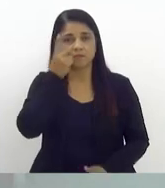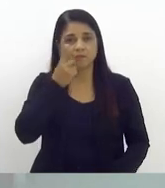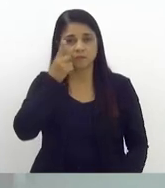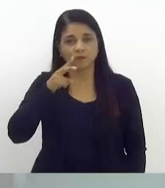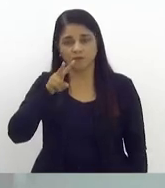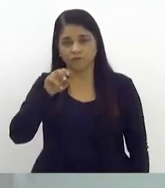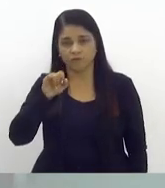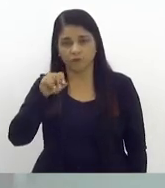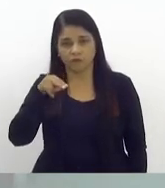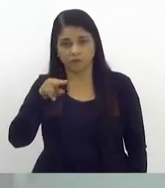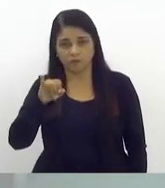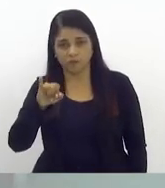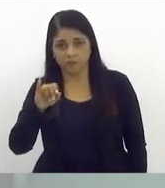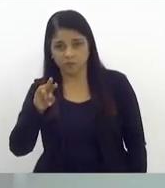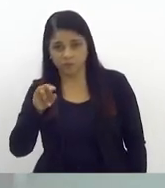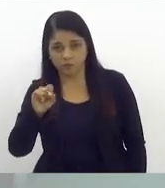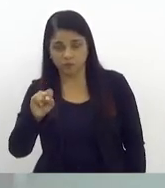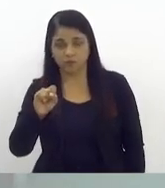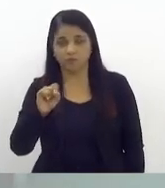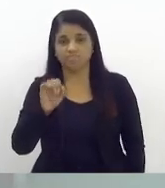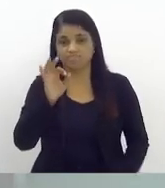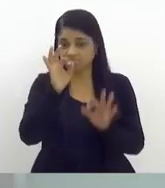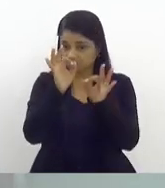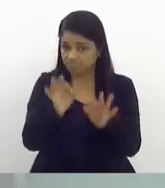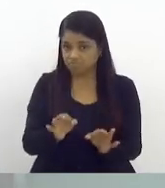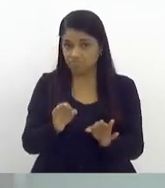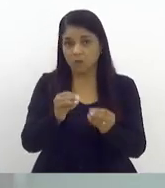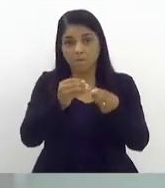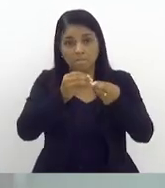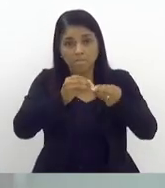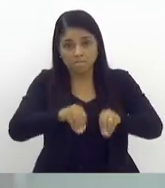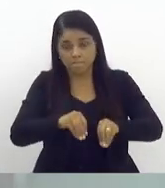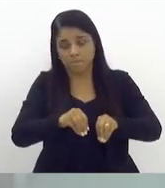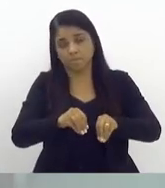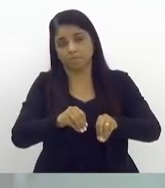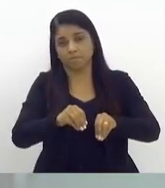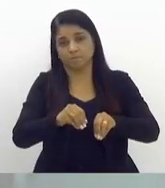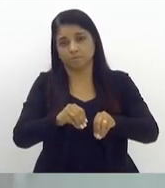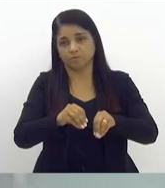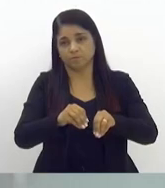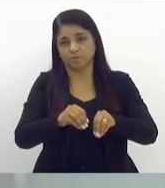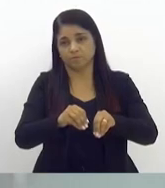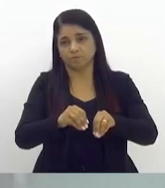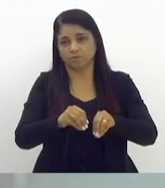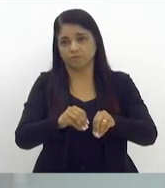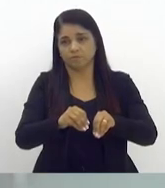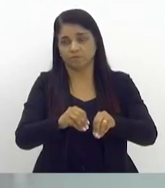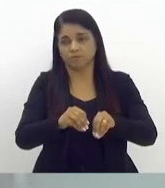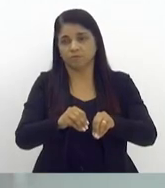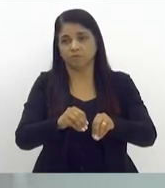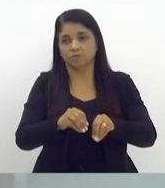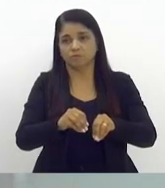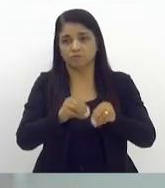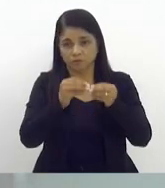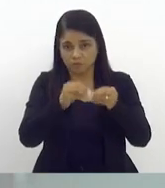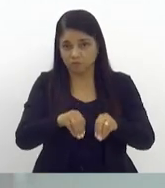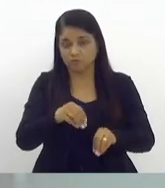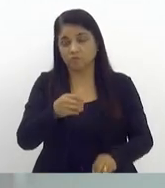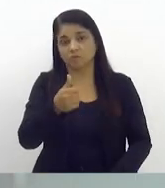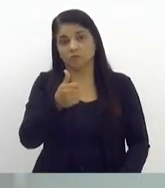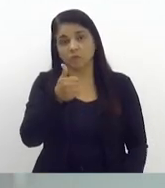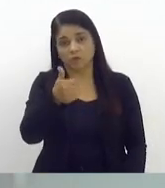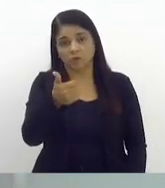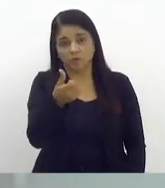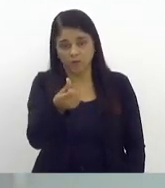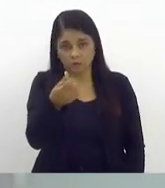Vinícius Cozzolino, foi preciso. Prejudicabilidade. Pela lei que Vossa Excelência citou anteriormente. Né? Porque o